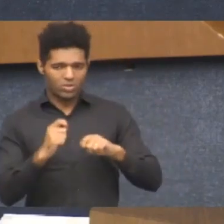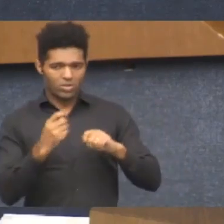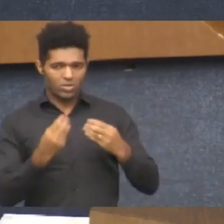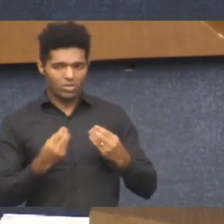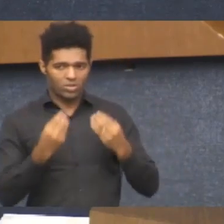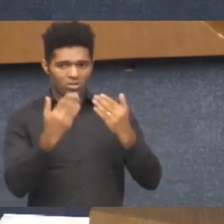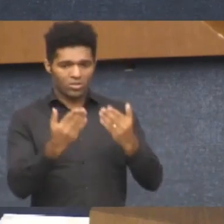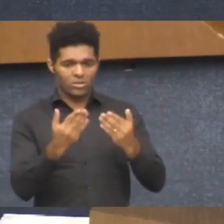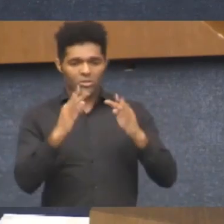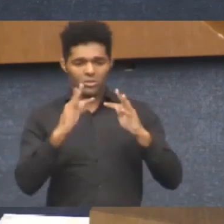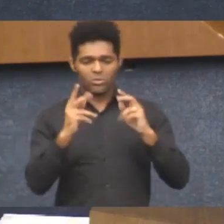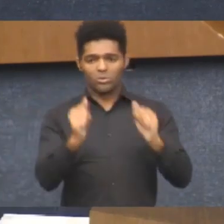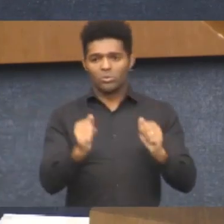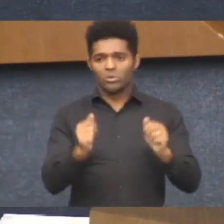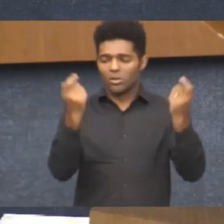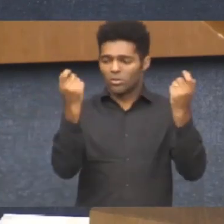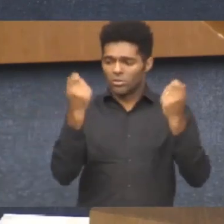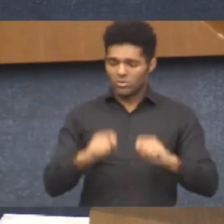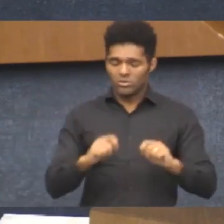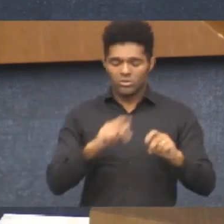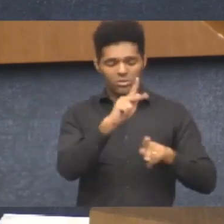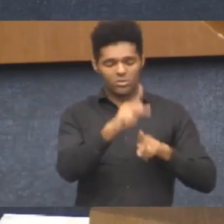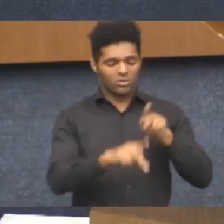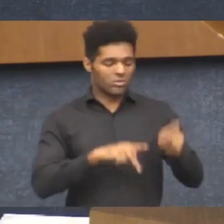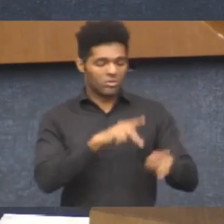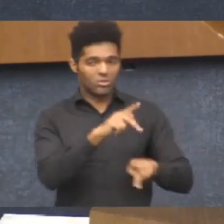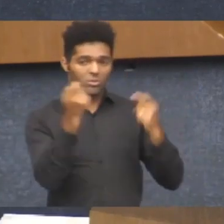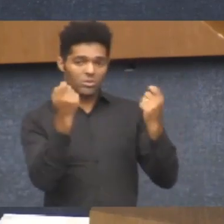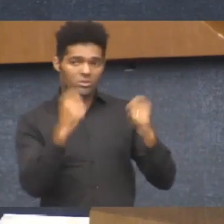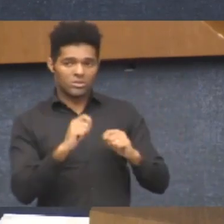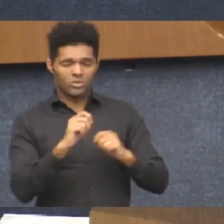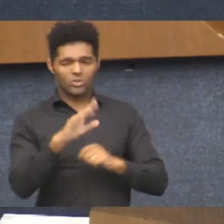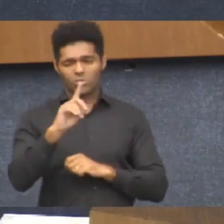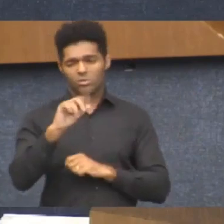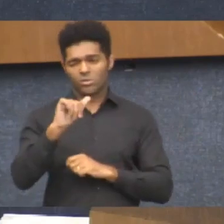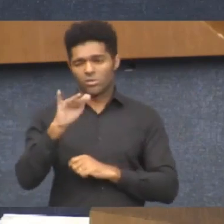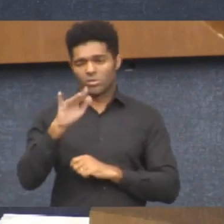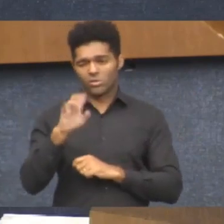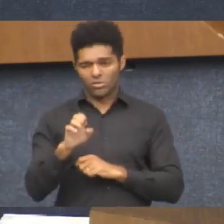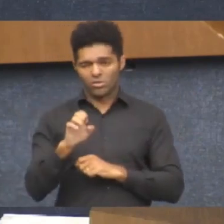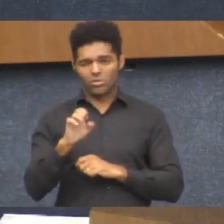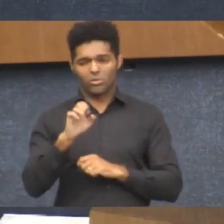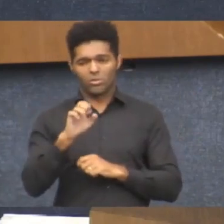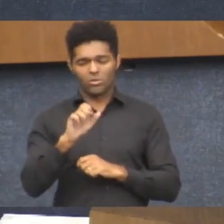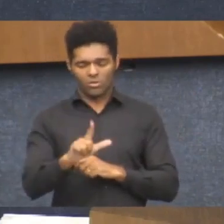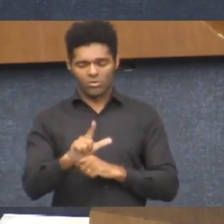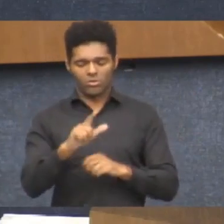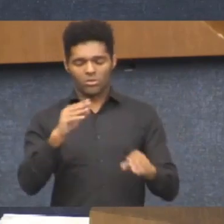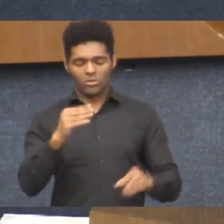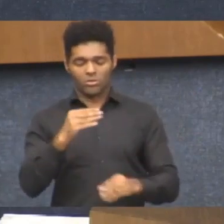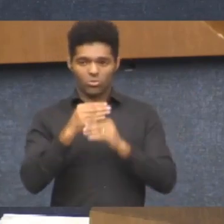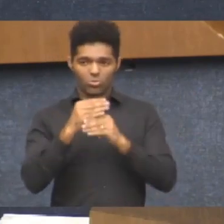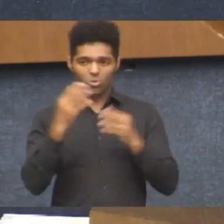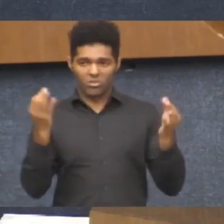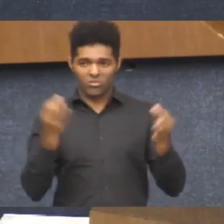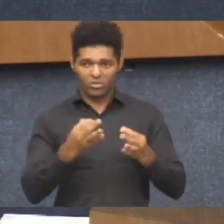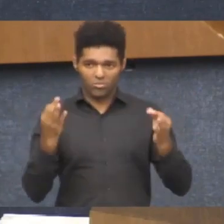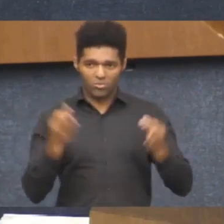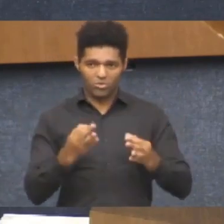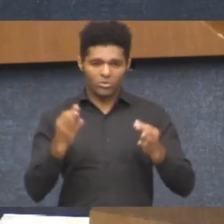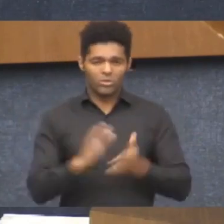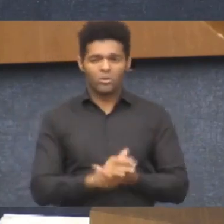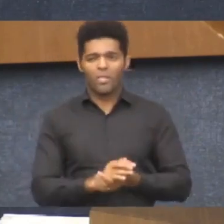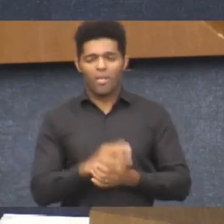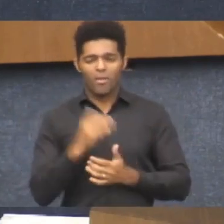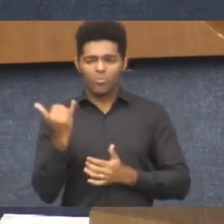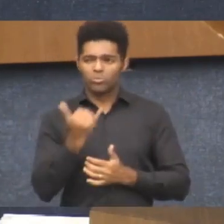entregando aquilo que é o necessário para a população. Acho que Daniel resumiu bem que o quanto é simbólico a gente receber uma